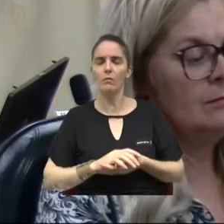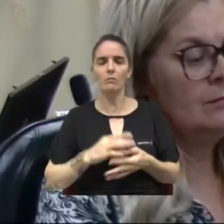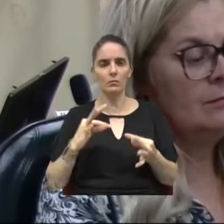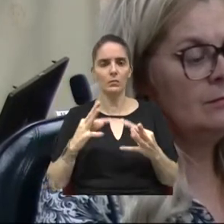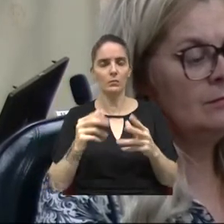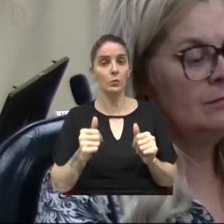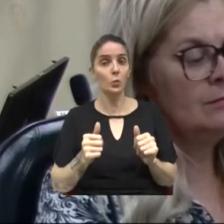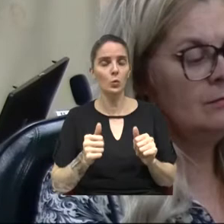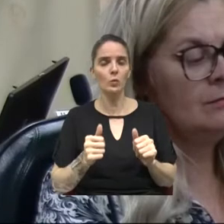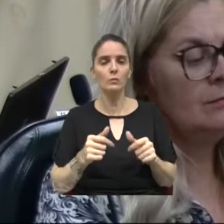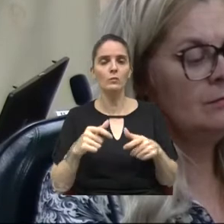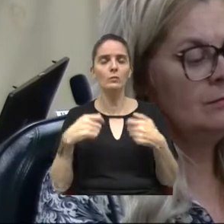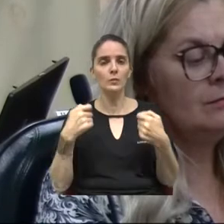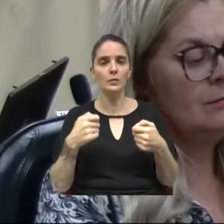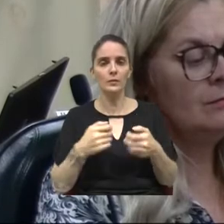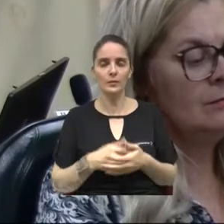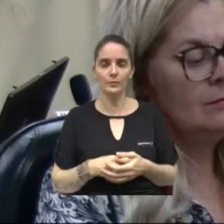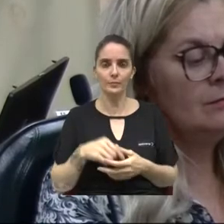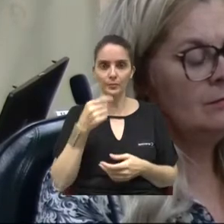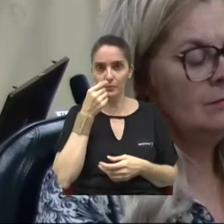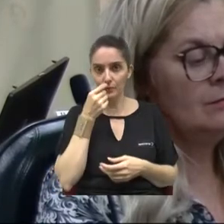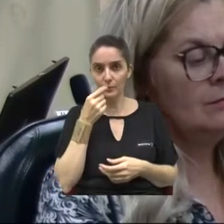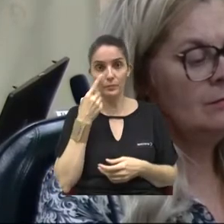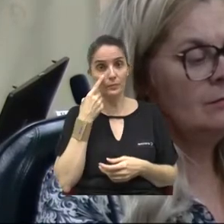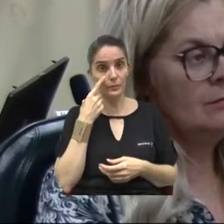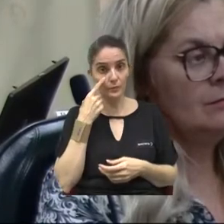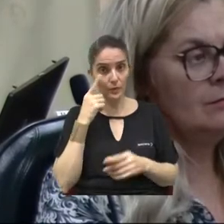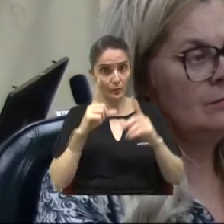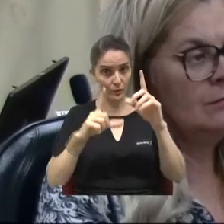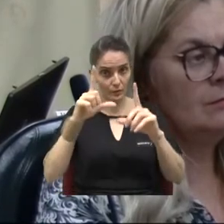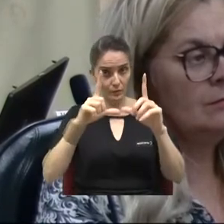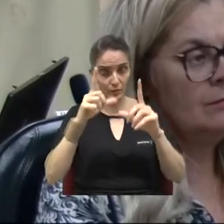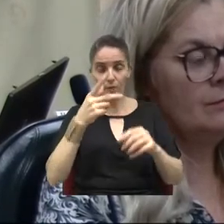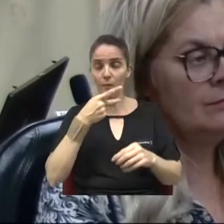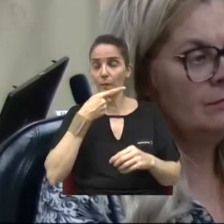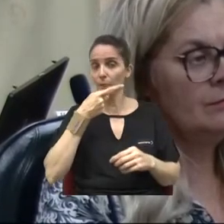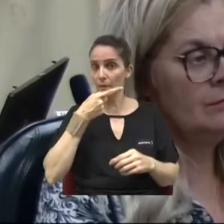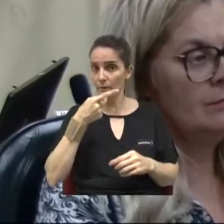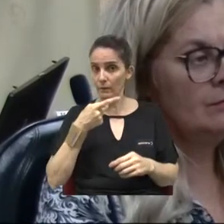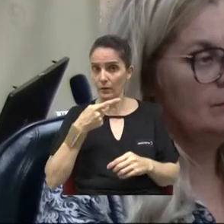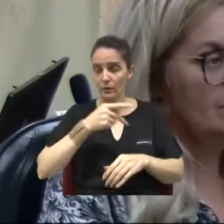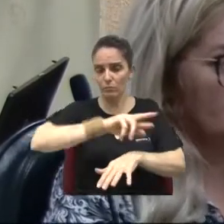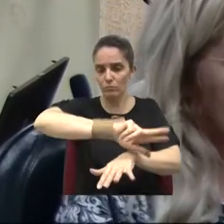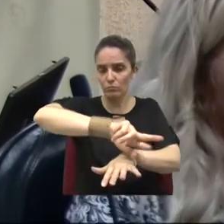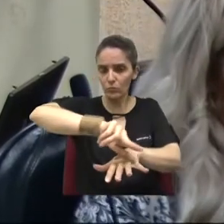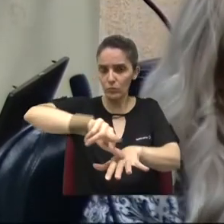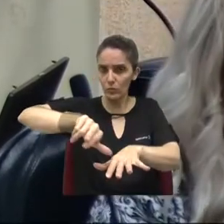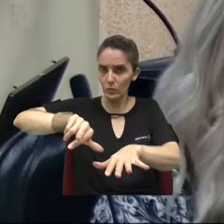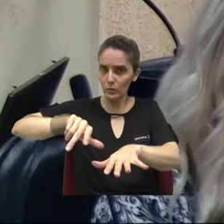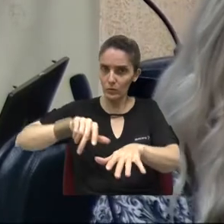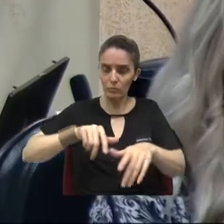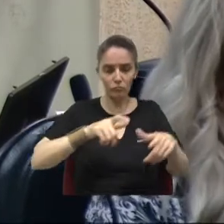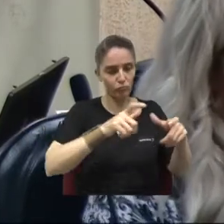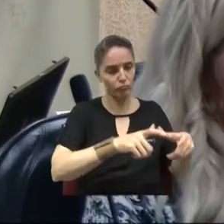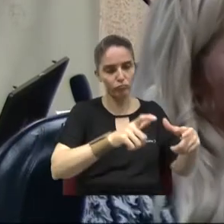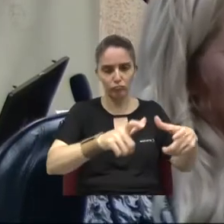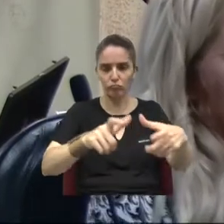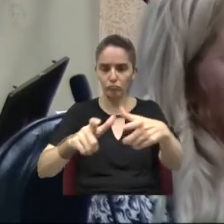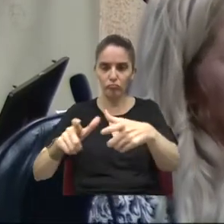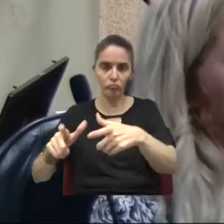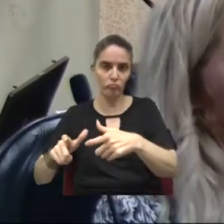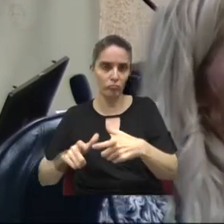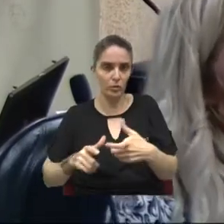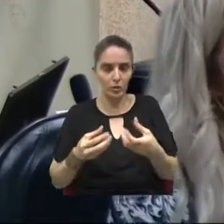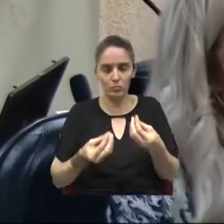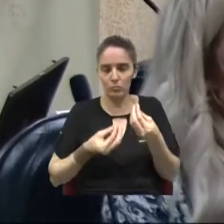Inclusive, nessa reportagem que assisti ontem, fala sobre os diversos tipos de academias, modas, né, que estão